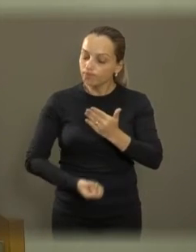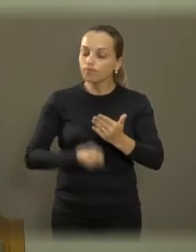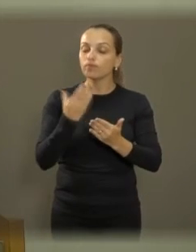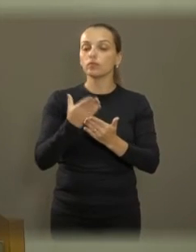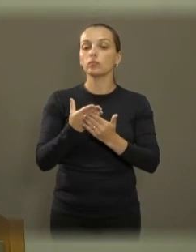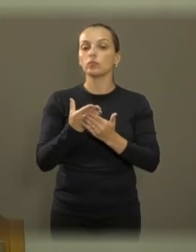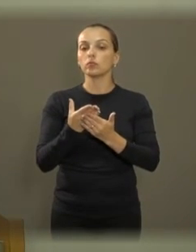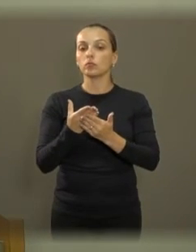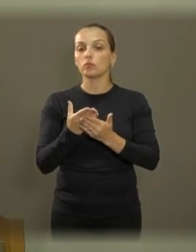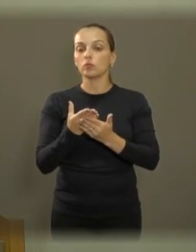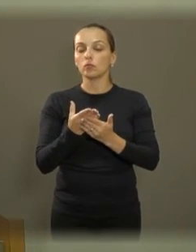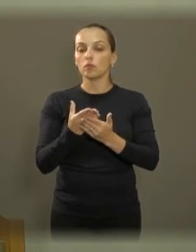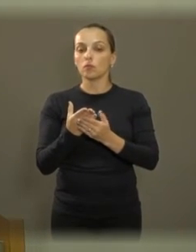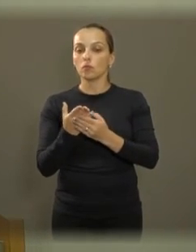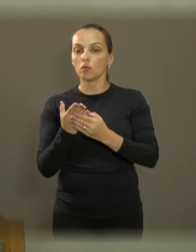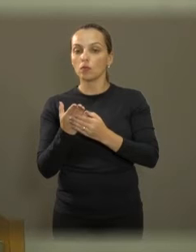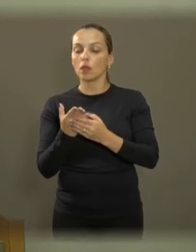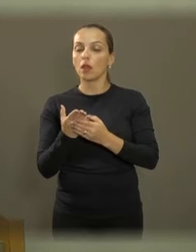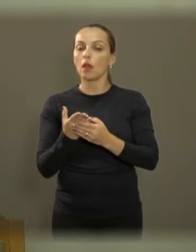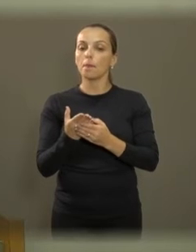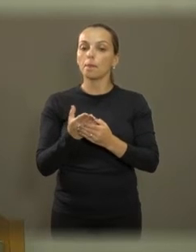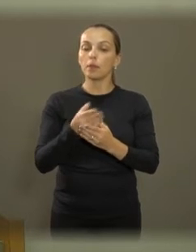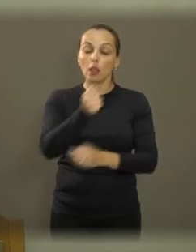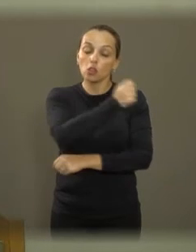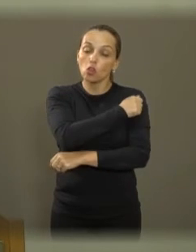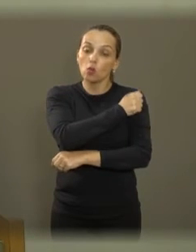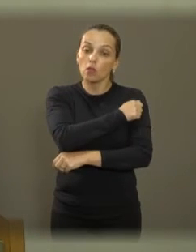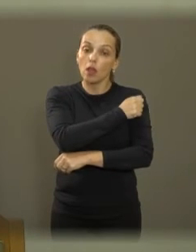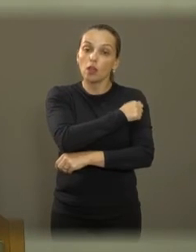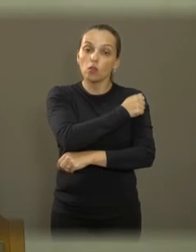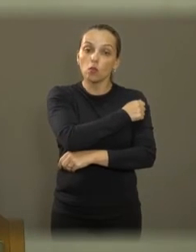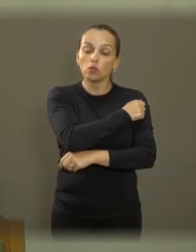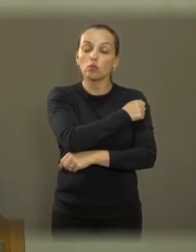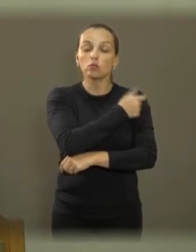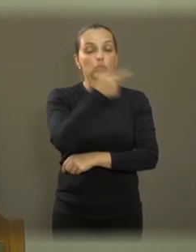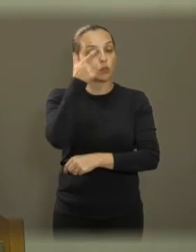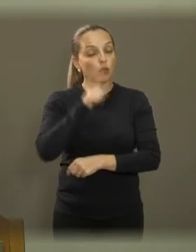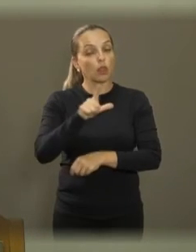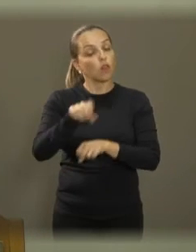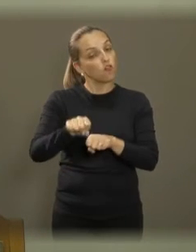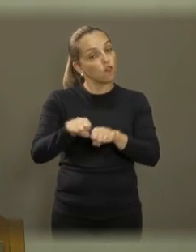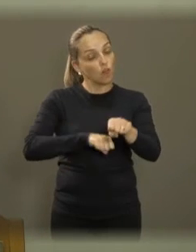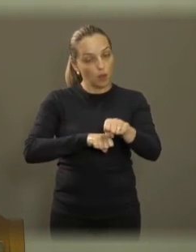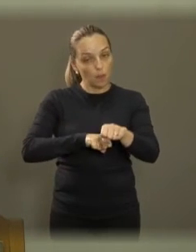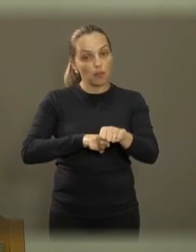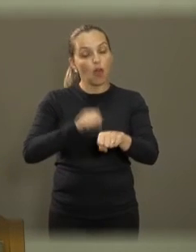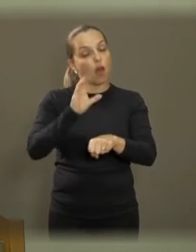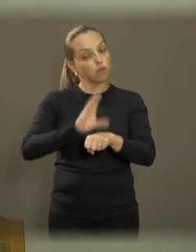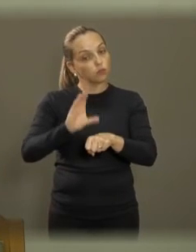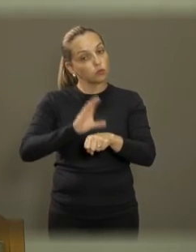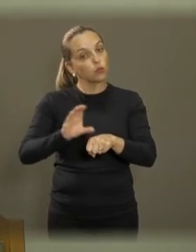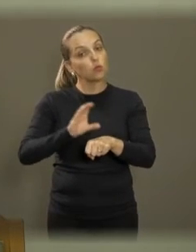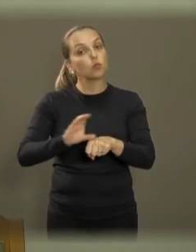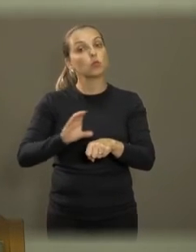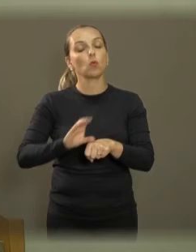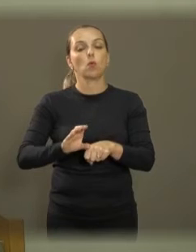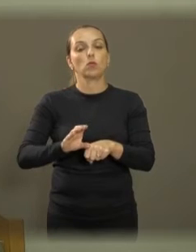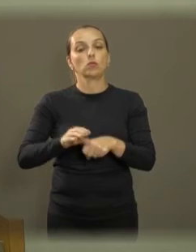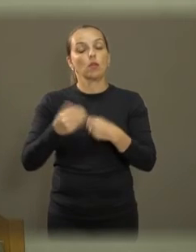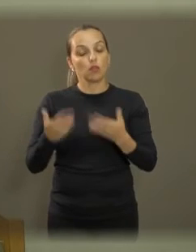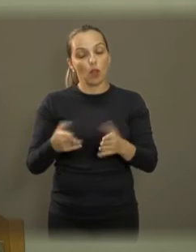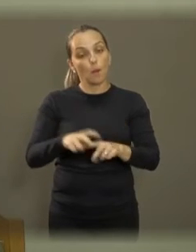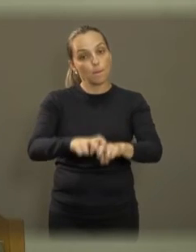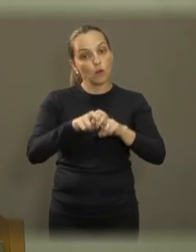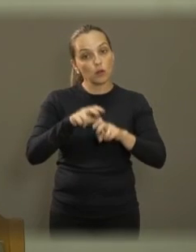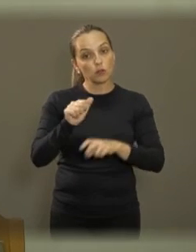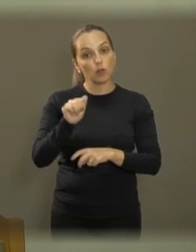para os alunos formados aí que pudessem ter um aprimoramento, né? Então a AFAR se engrandeceu em função da